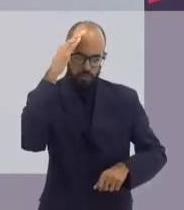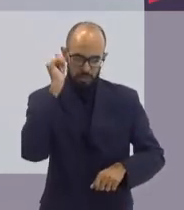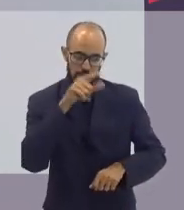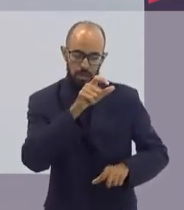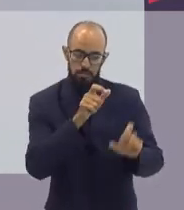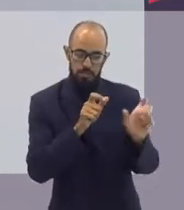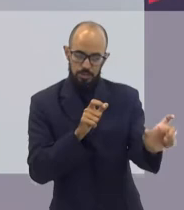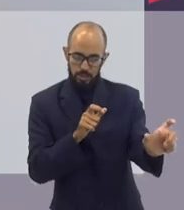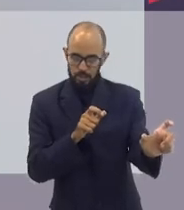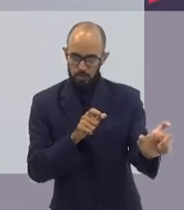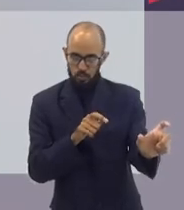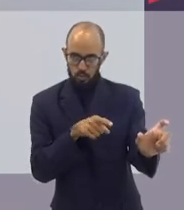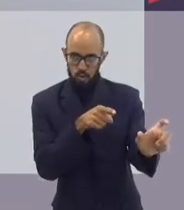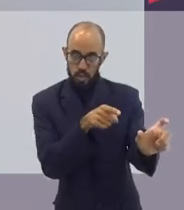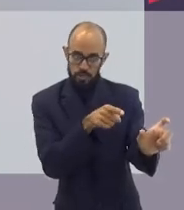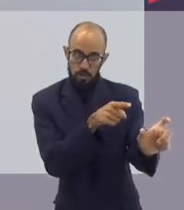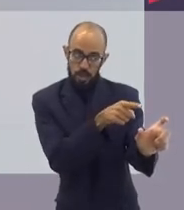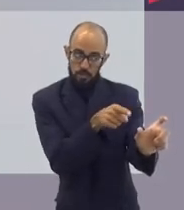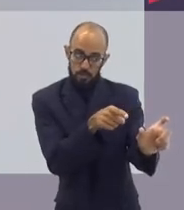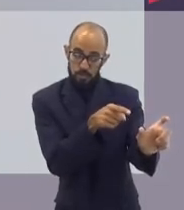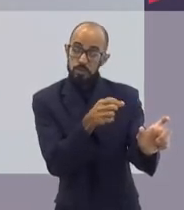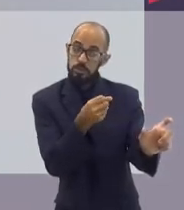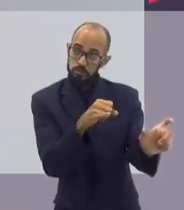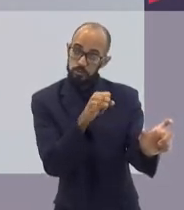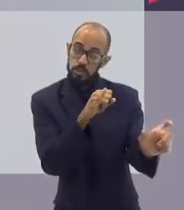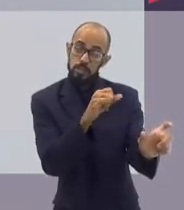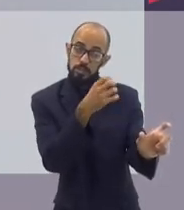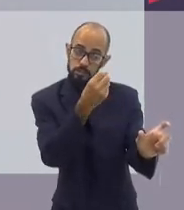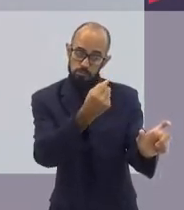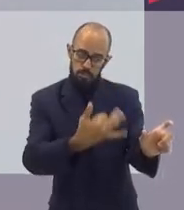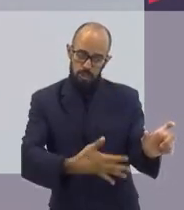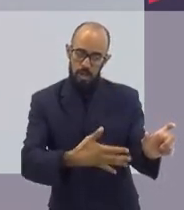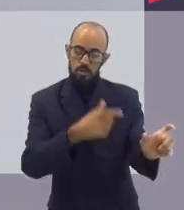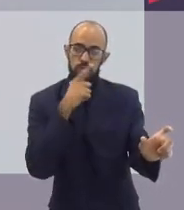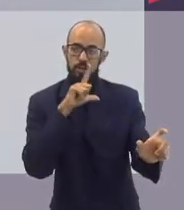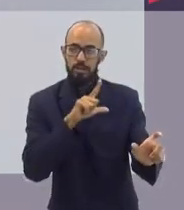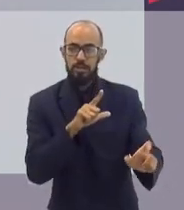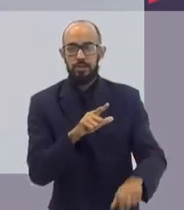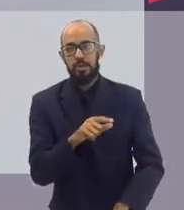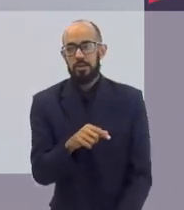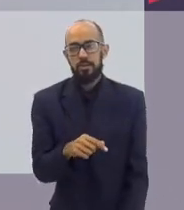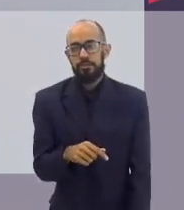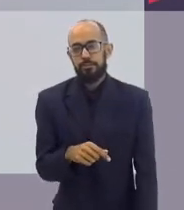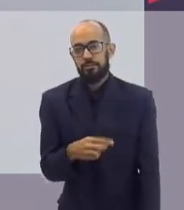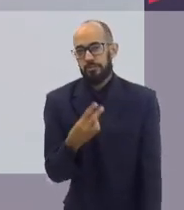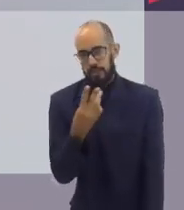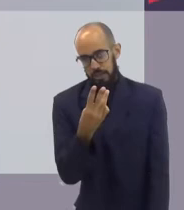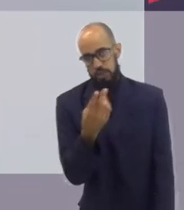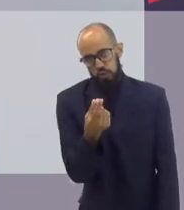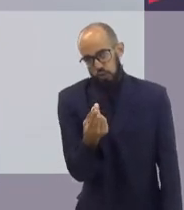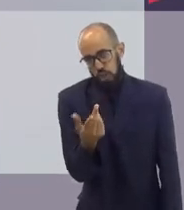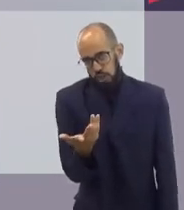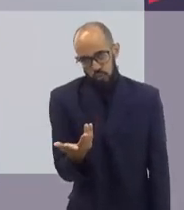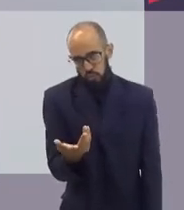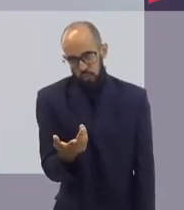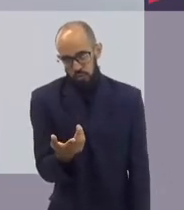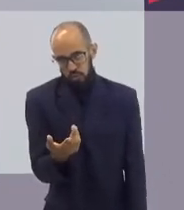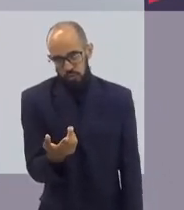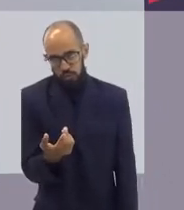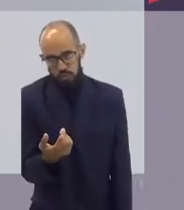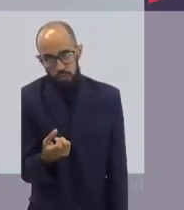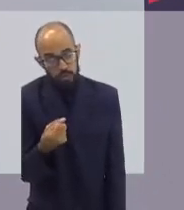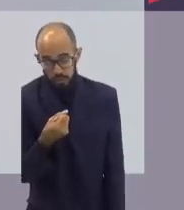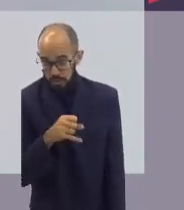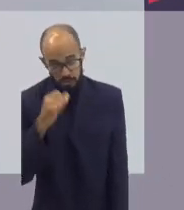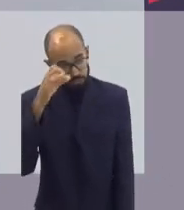que esse termo, aí para o jogo. Se ele souber bem explicar, ele ganha 3 dinheiro. Se ele